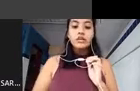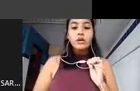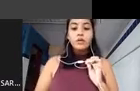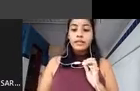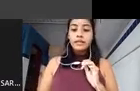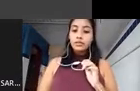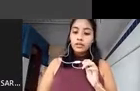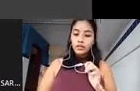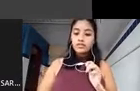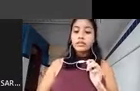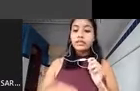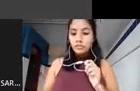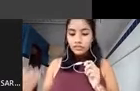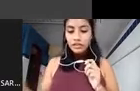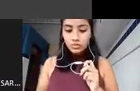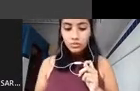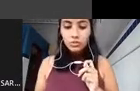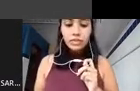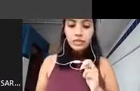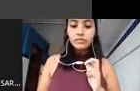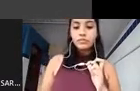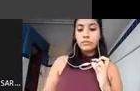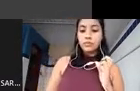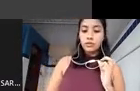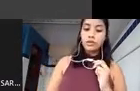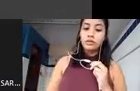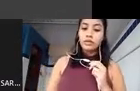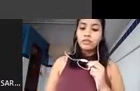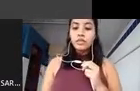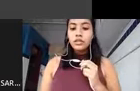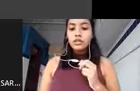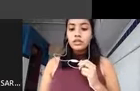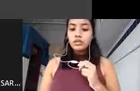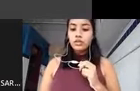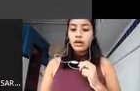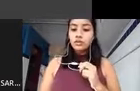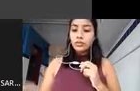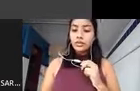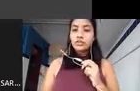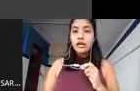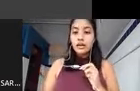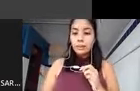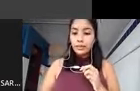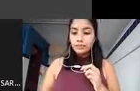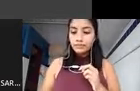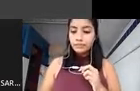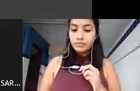Logo mais, o Parque Taboquinha, que também fica na mesma bacia, bacia do Paracuri, está situado às